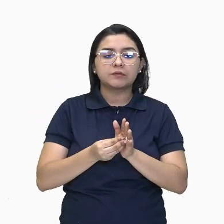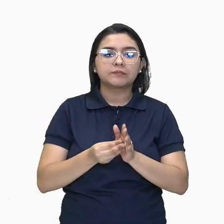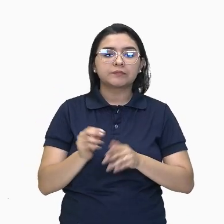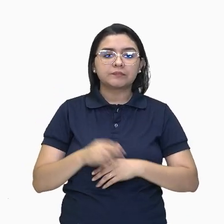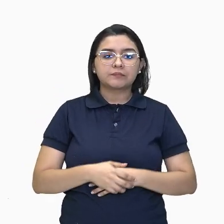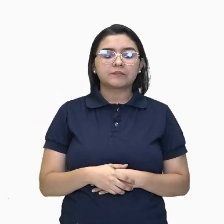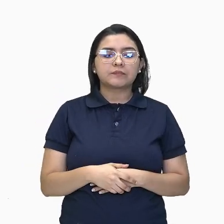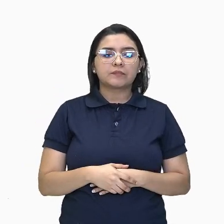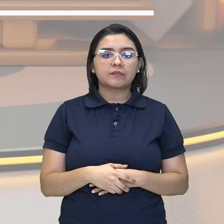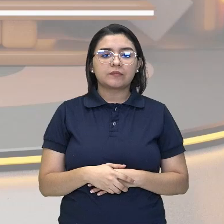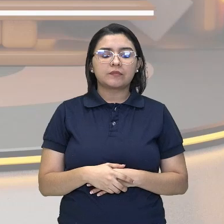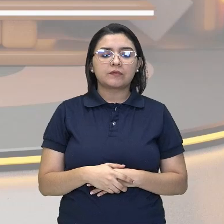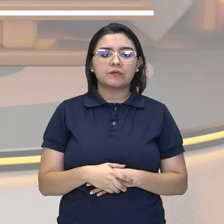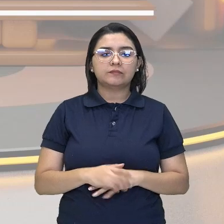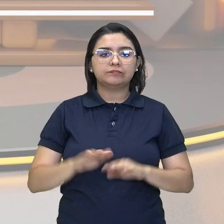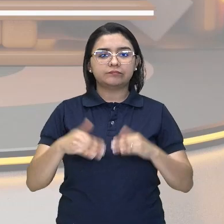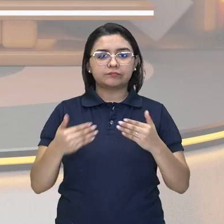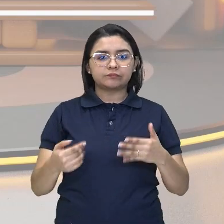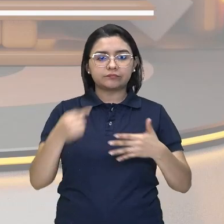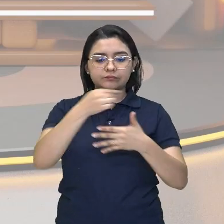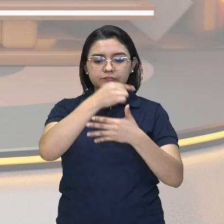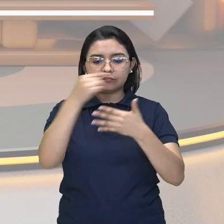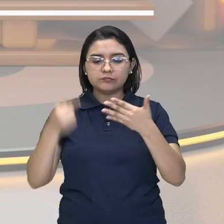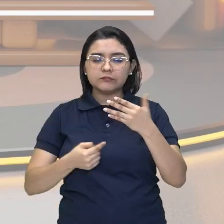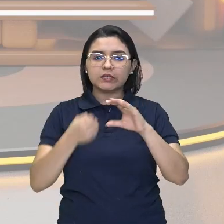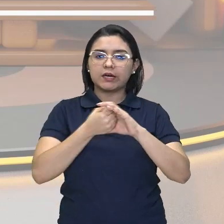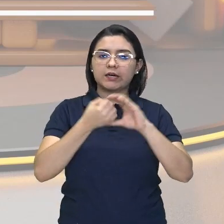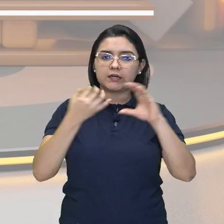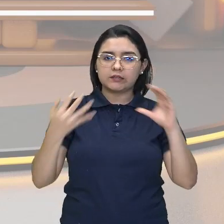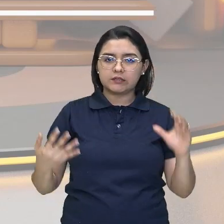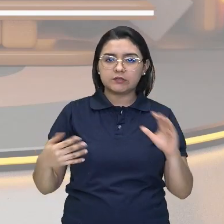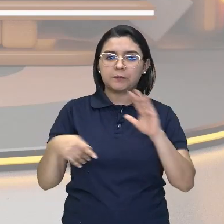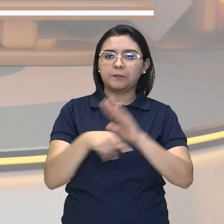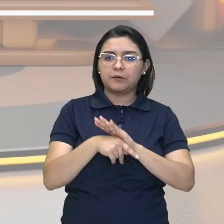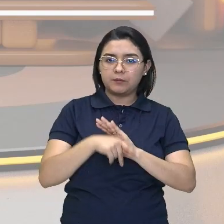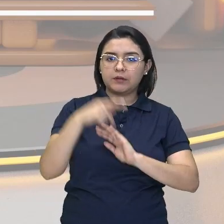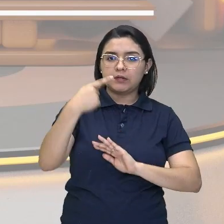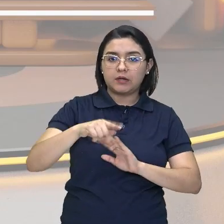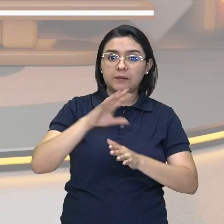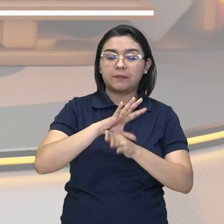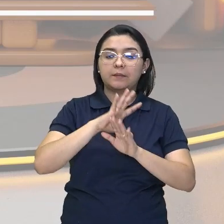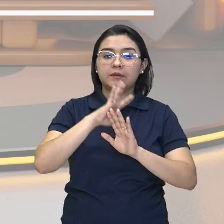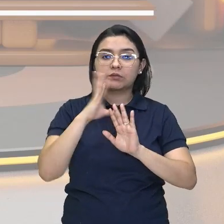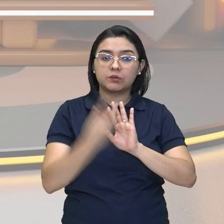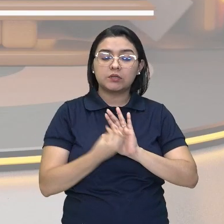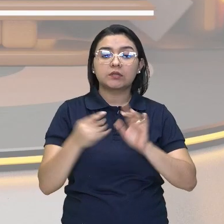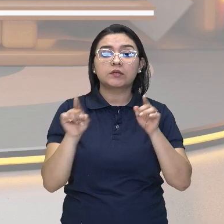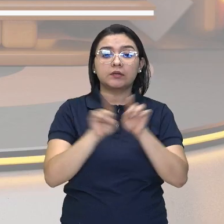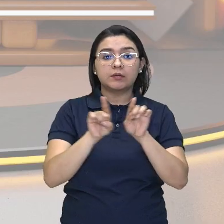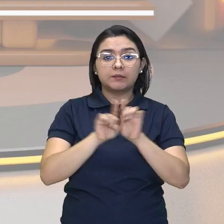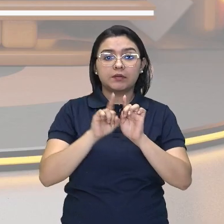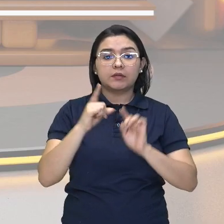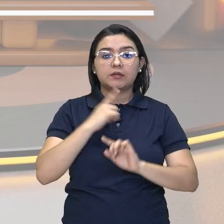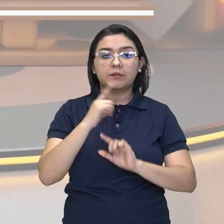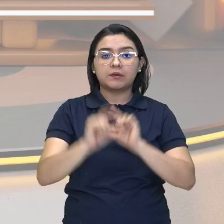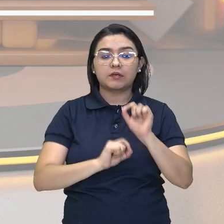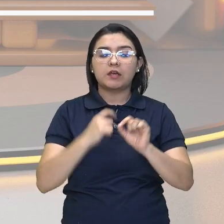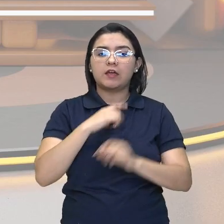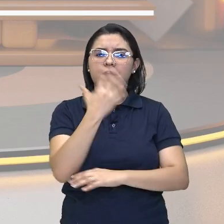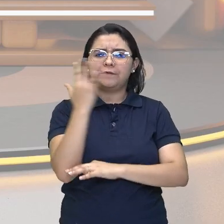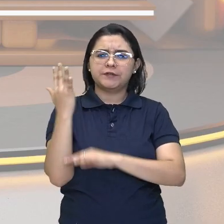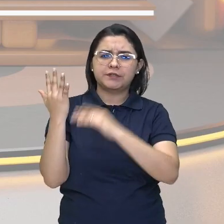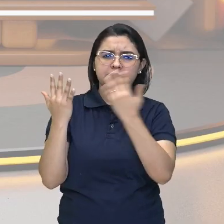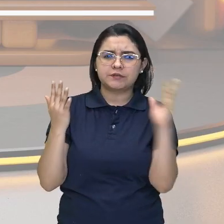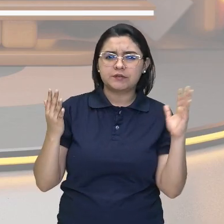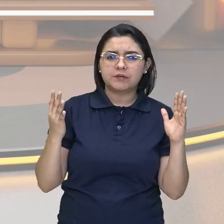bom? Então, dentro desses aspectos físicos da Amazônia, né, nós temos também a